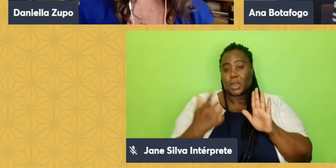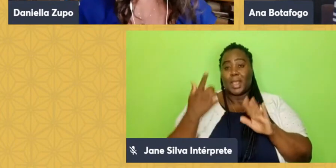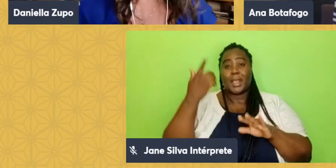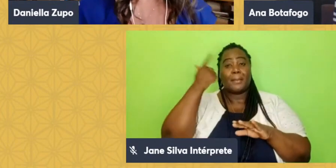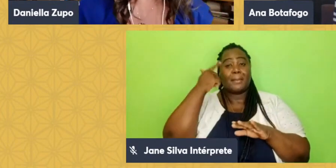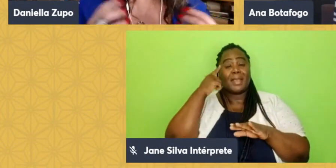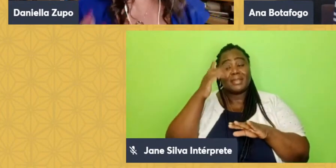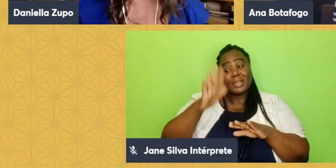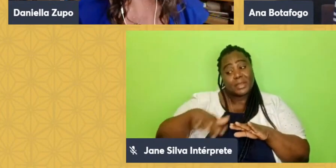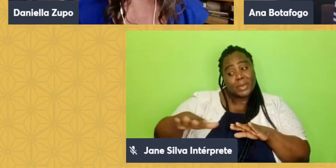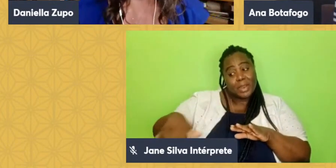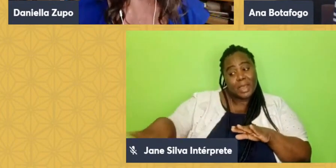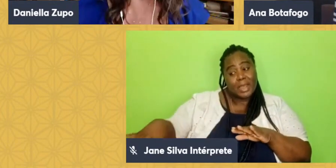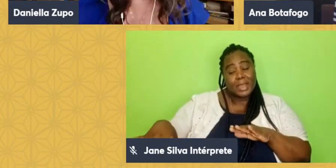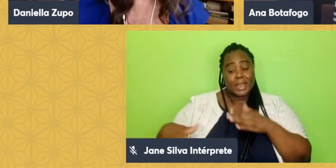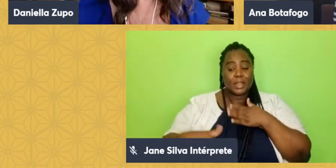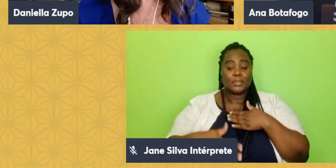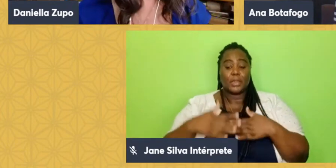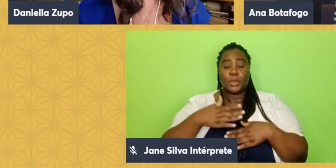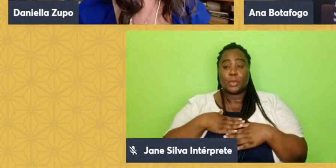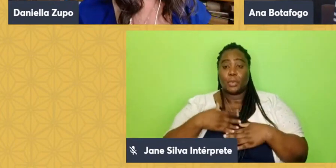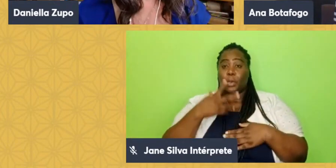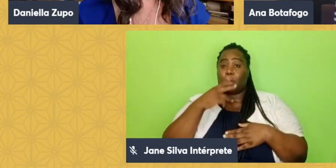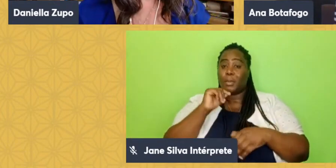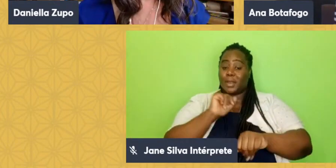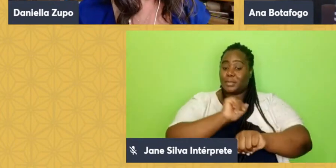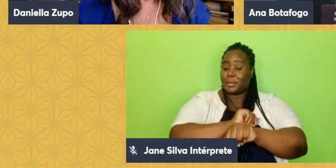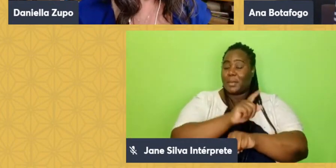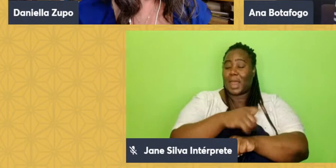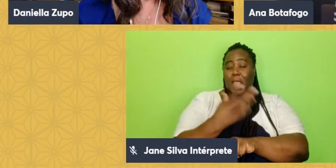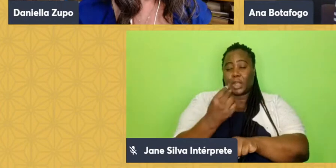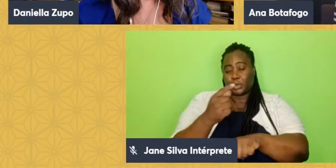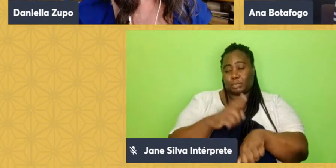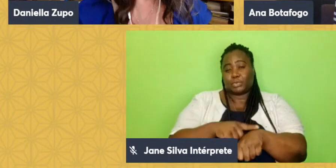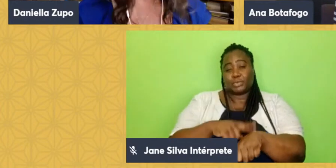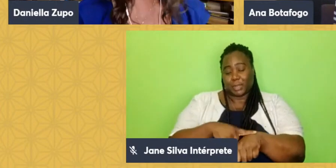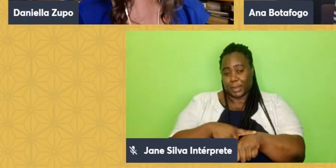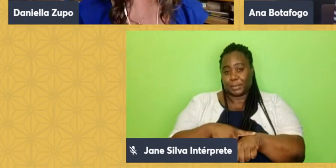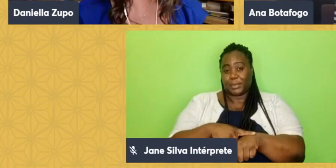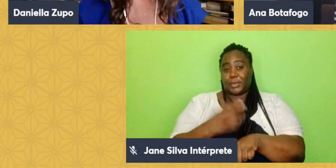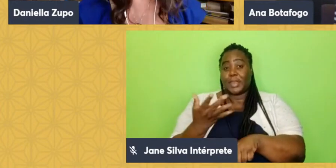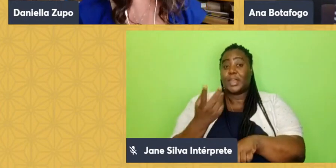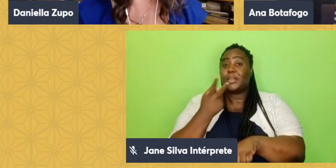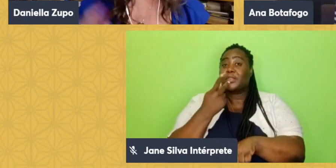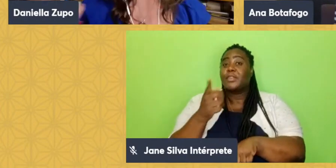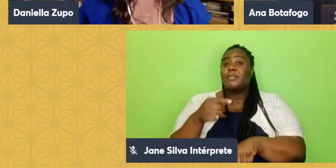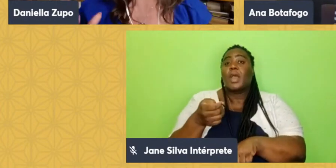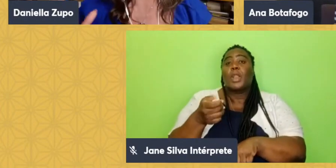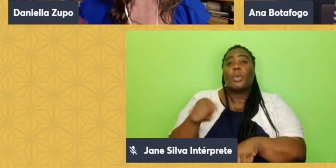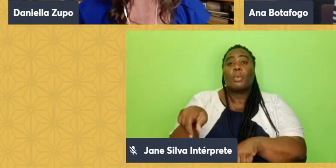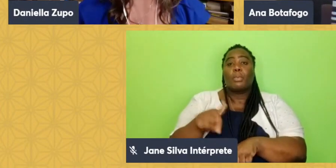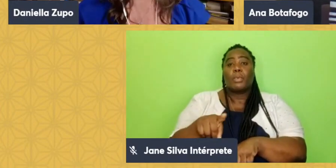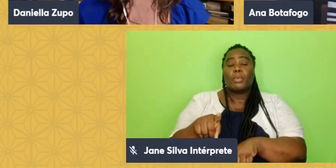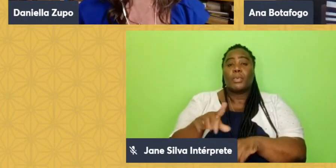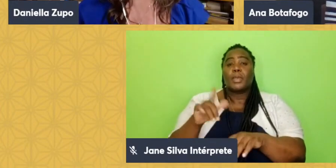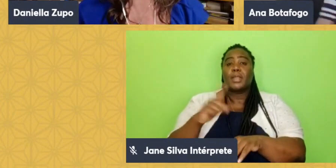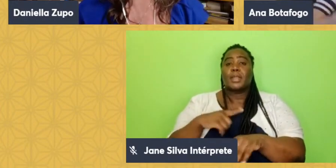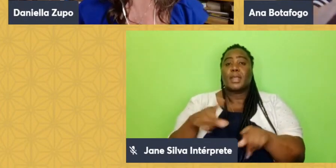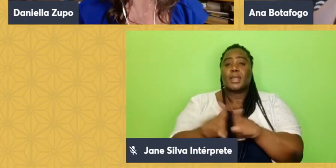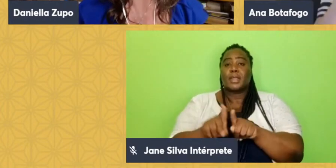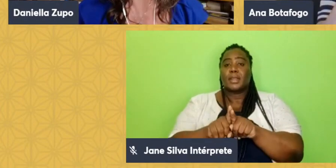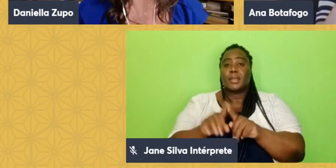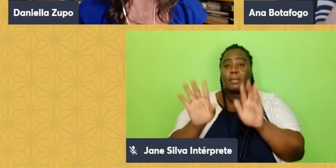nesses corpos silenciadas também durante tanto tempo né eu queria que você falasse um pouco e aí a gente tem também